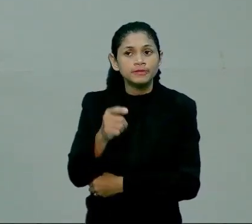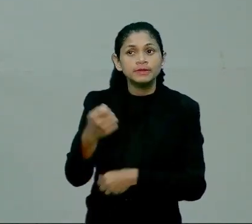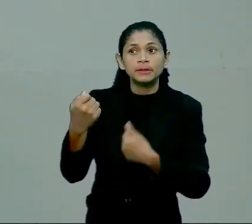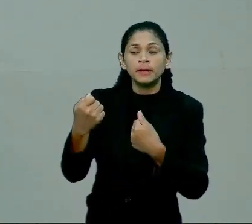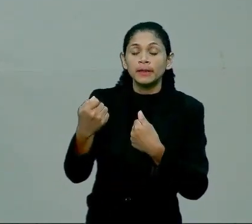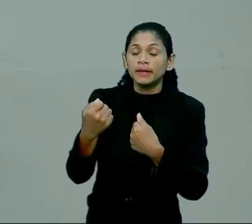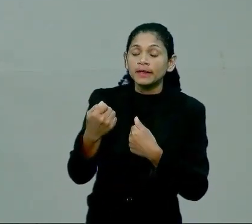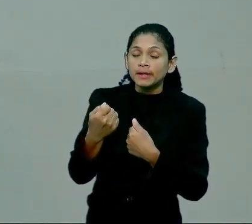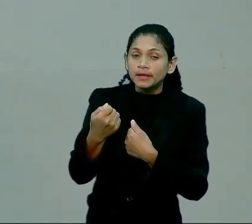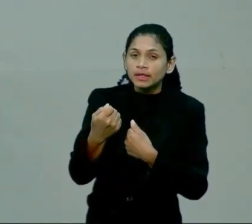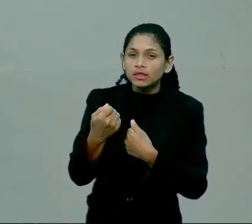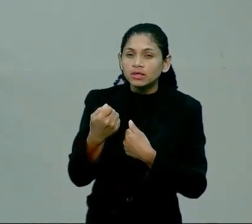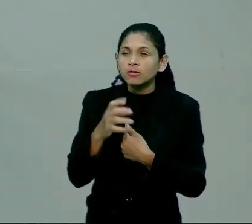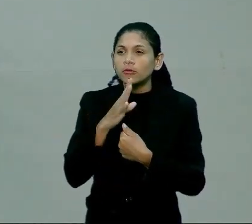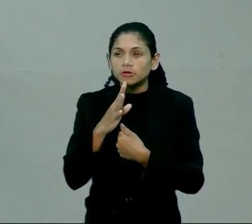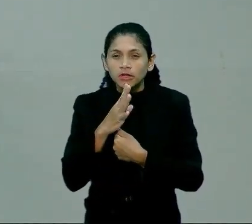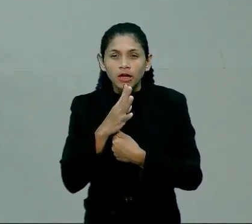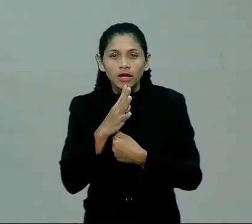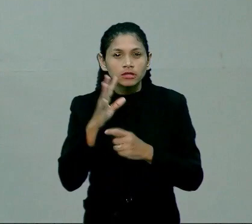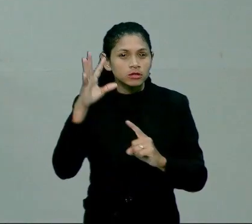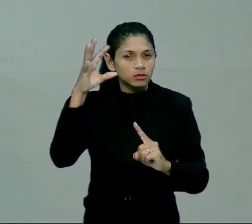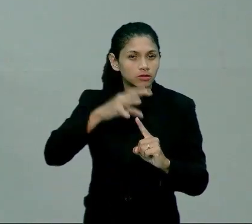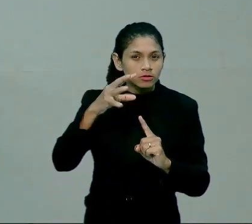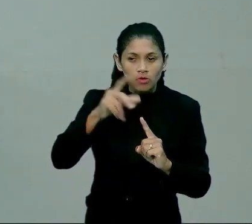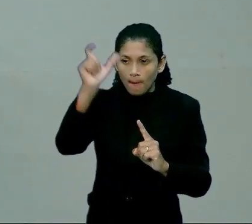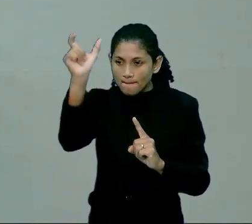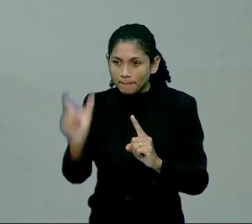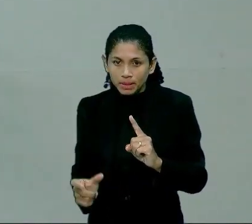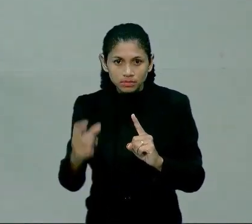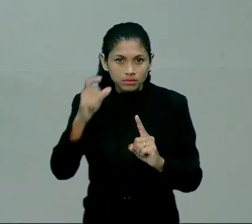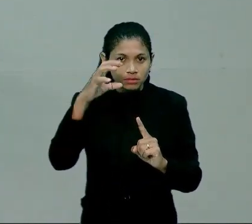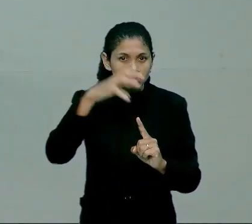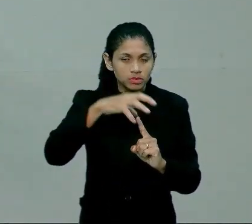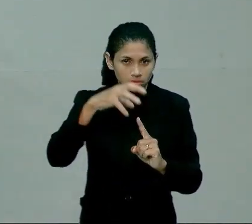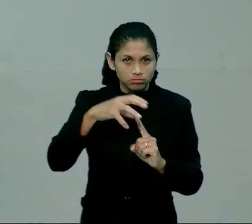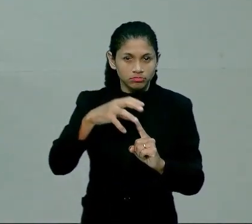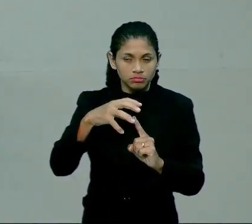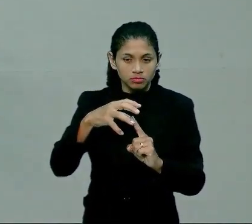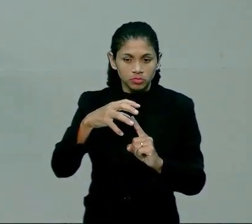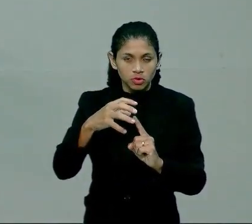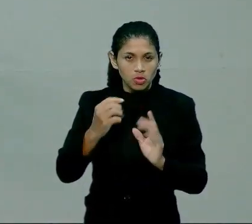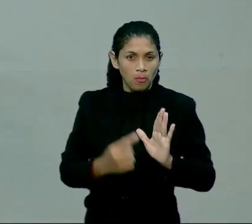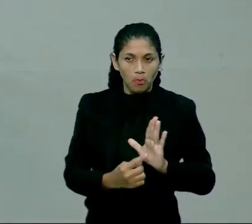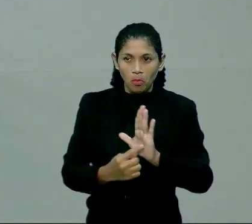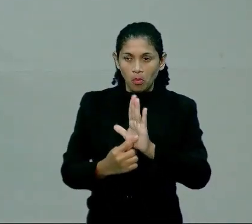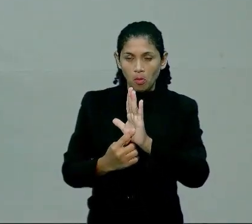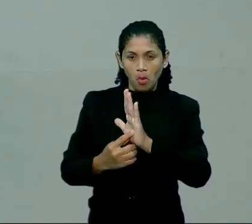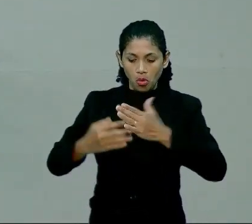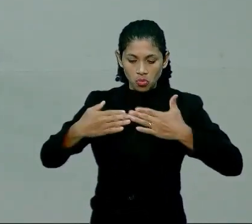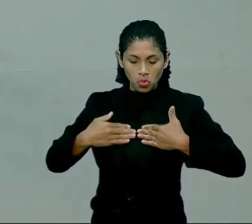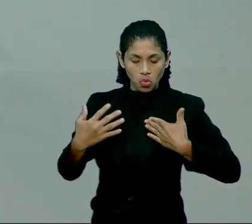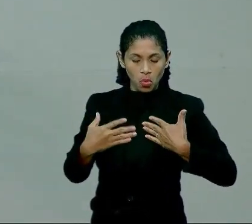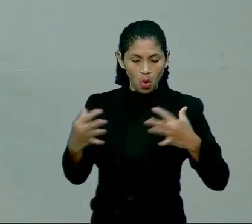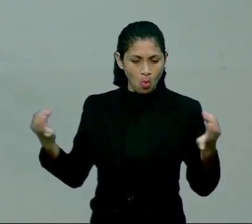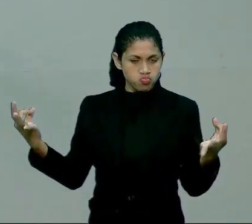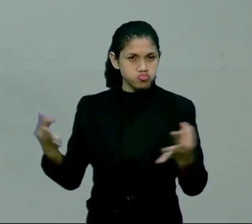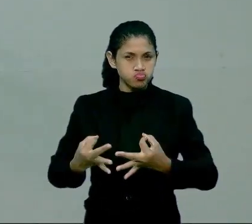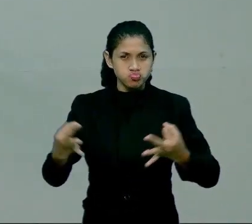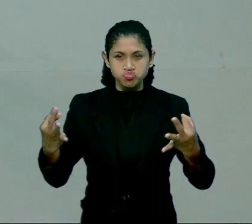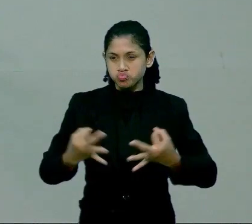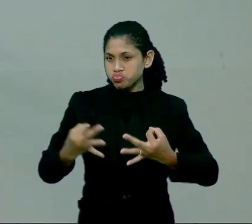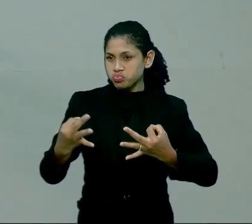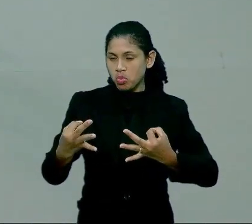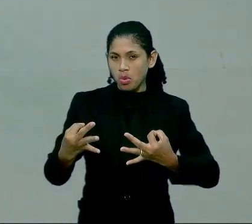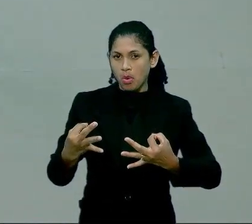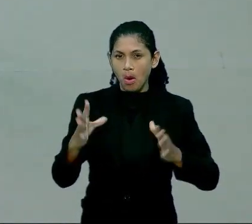algum influencer que, tipo, mostra um padrão de vida belíssimo, um corpo belíssimo, as modelos,